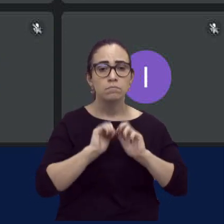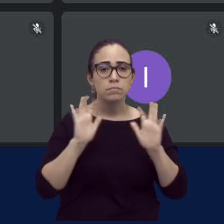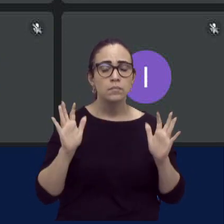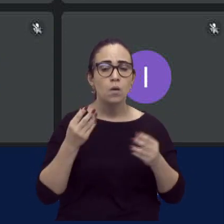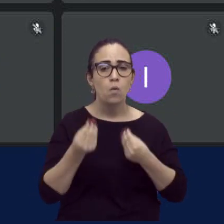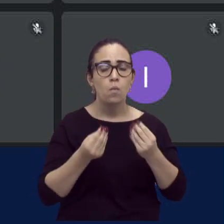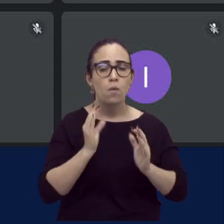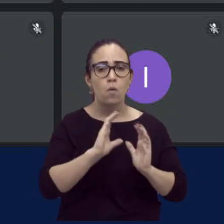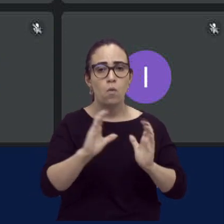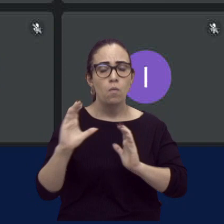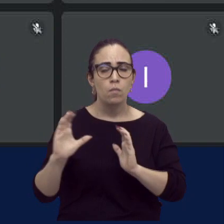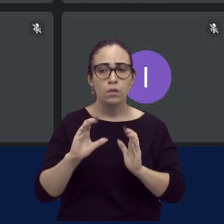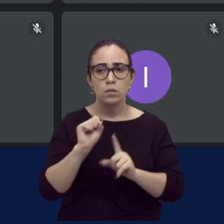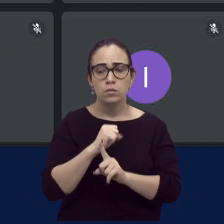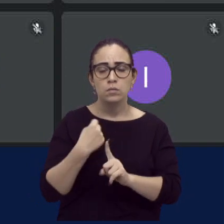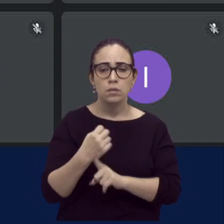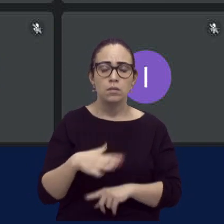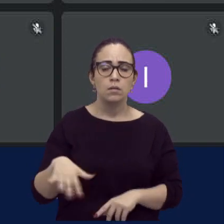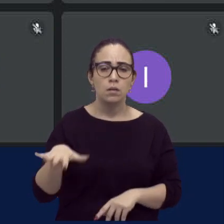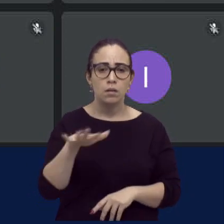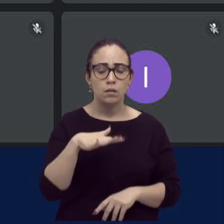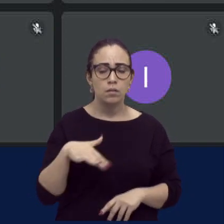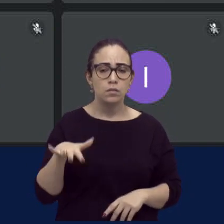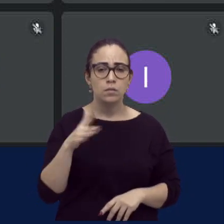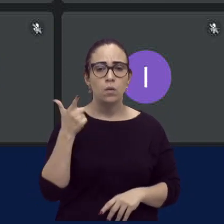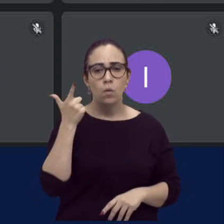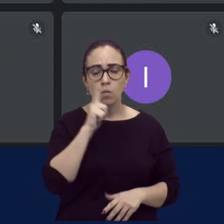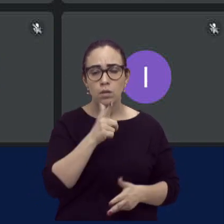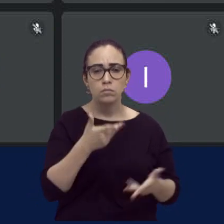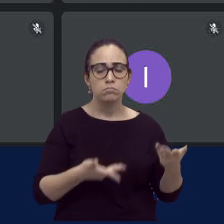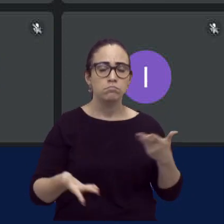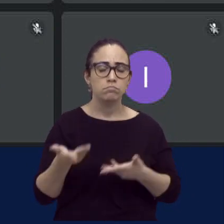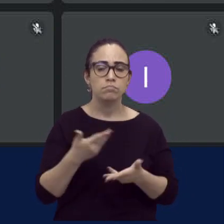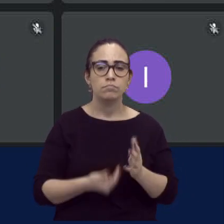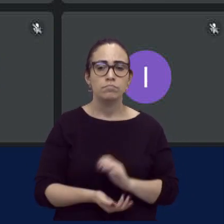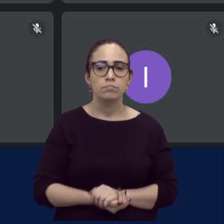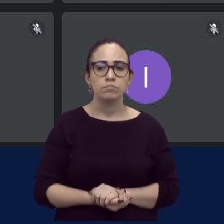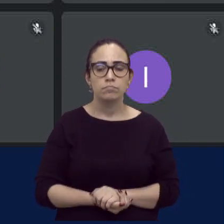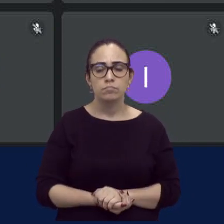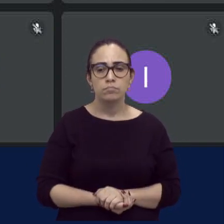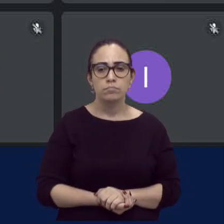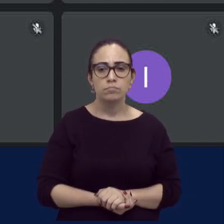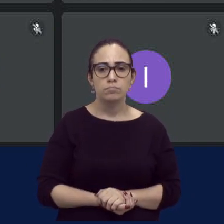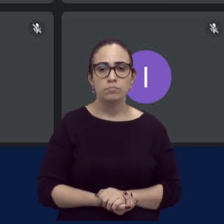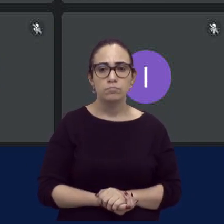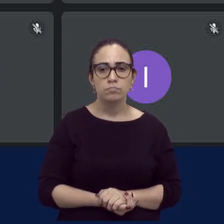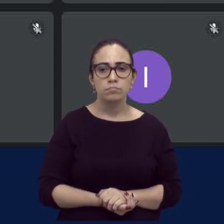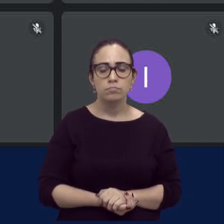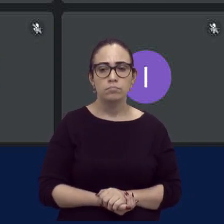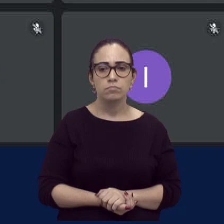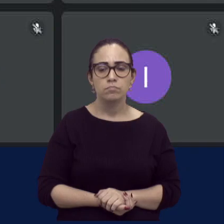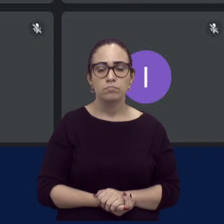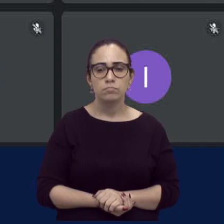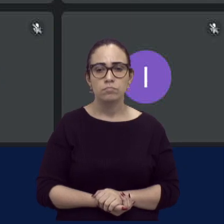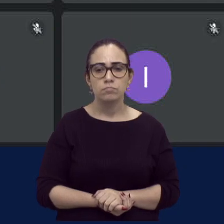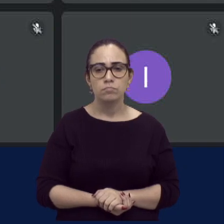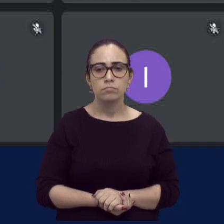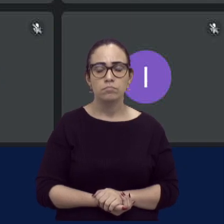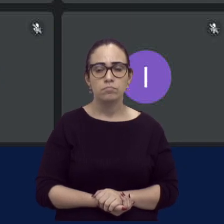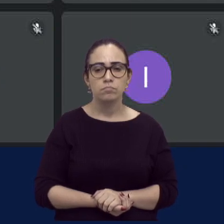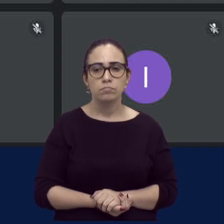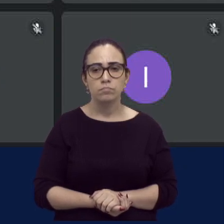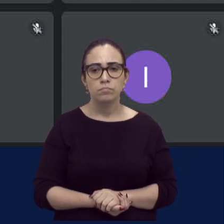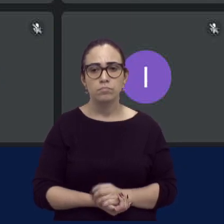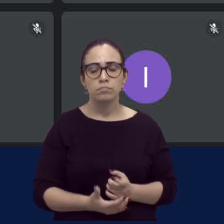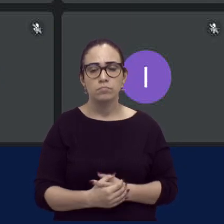em comunhão com as pessoas, para poder se comunicar de fato, né? E é isso. É esse o ponto, né?